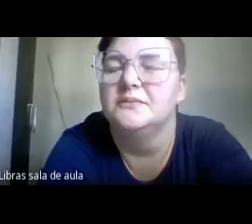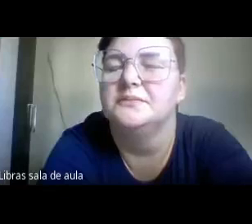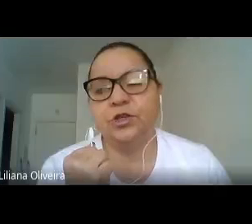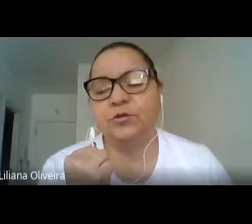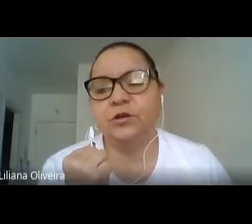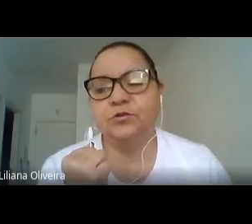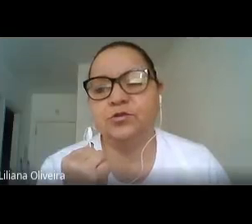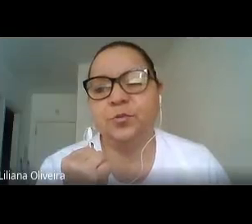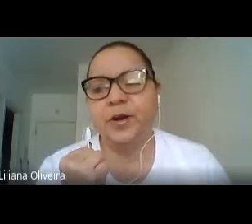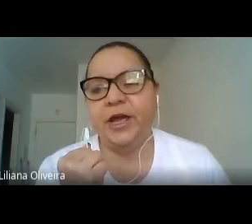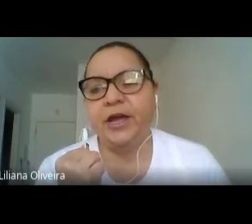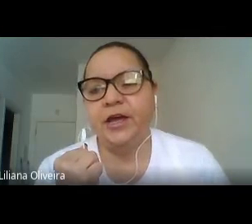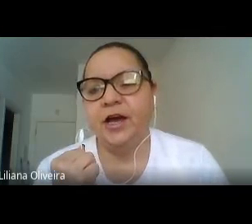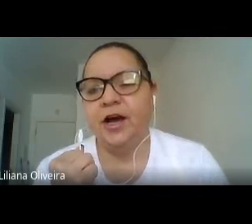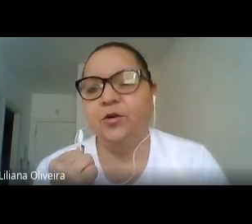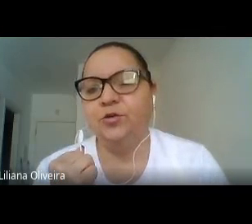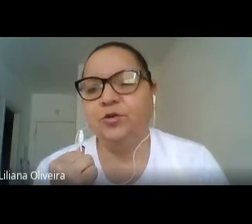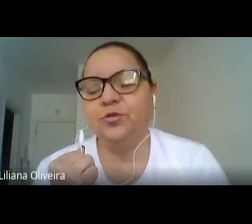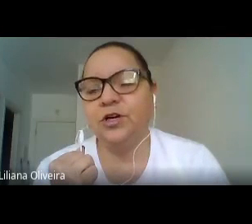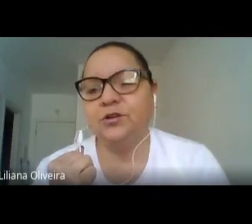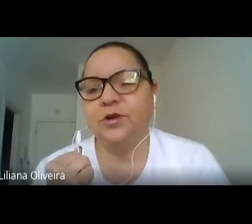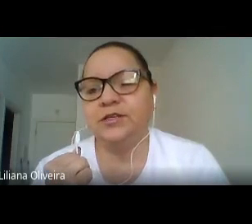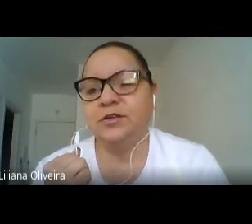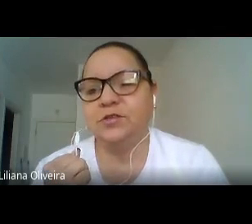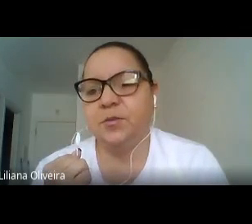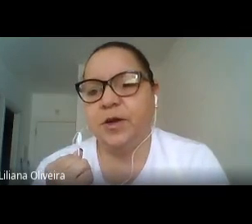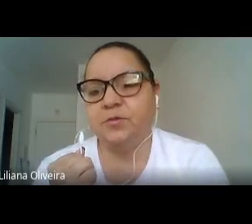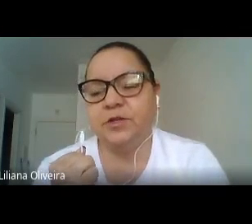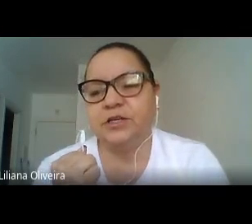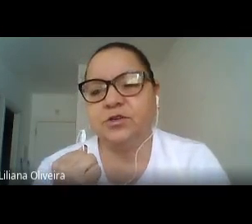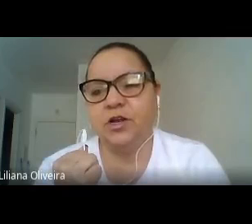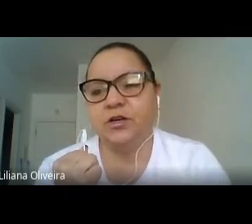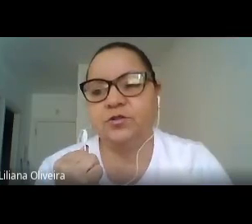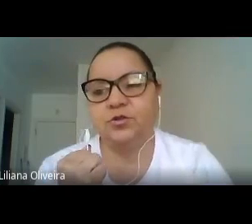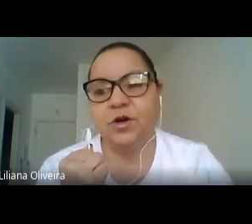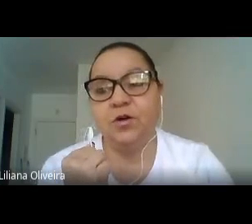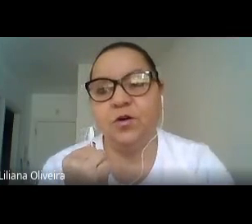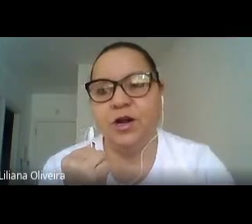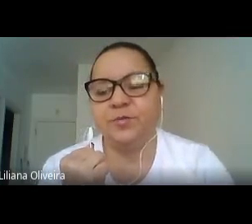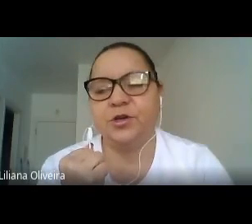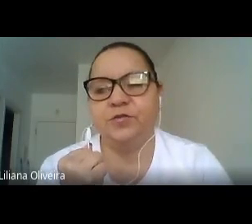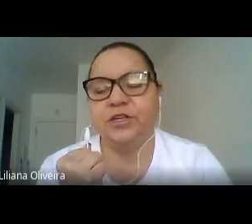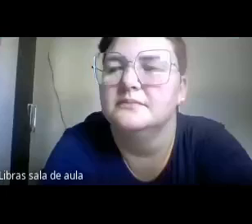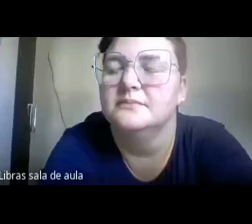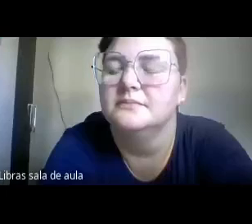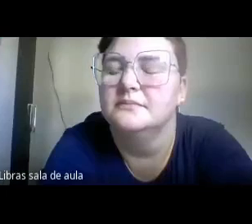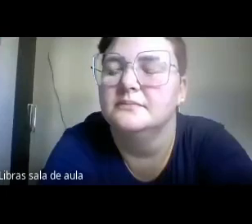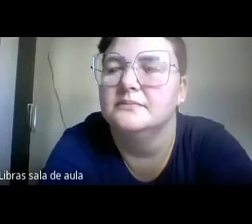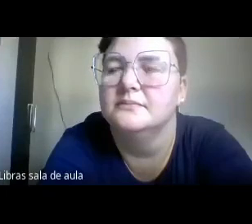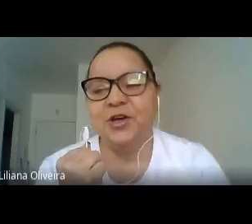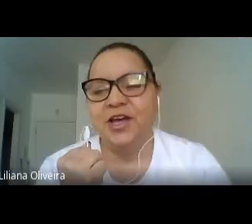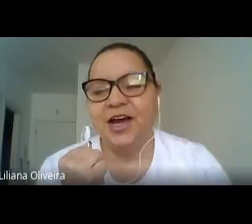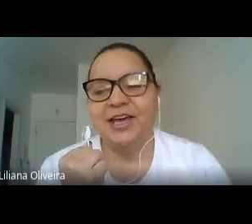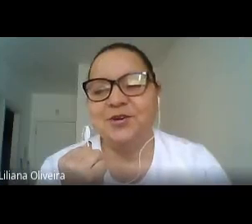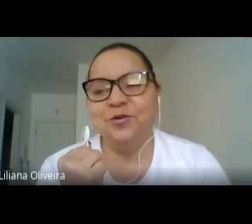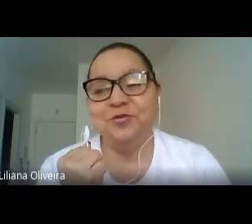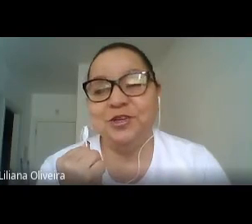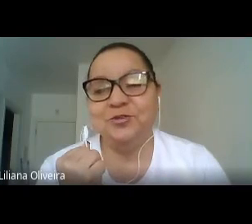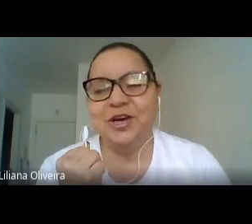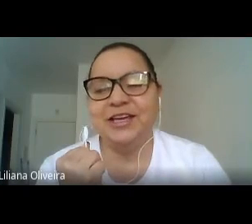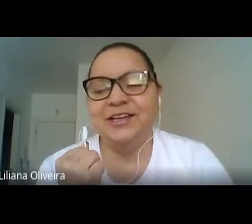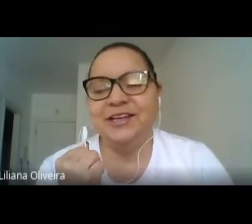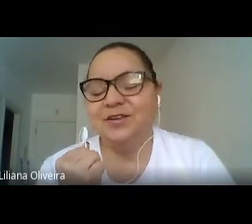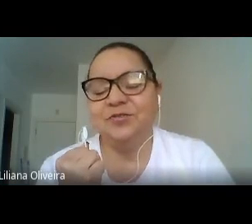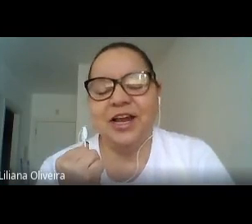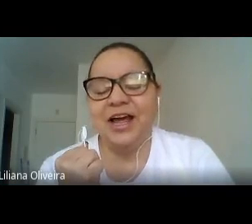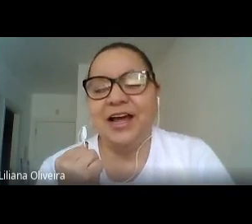Isso. Eu tenho alunos do pré ao 9º ano em São Cepé, na escola que eu estou agora, porque eu vim da escola do campo. Aí, eu